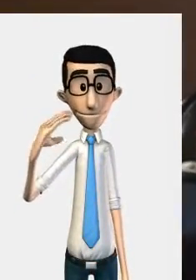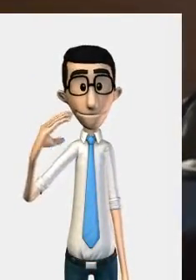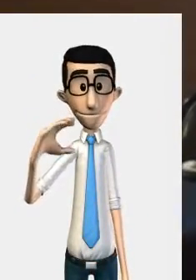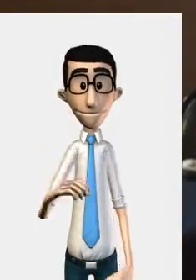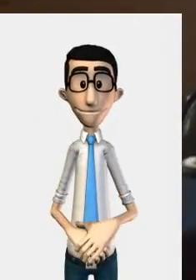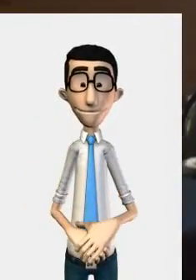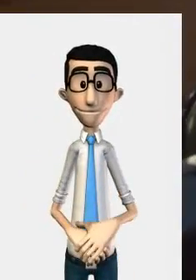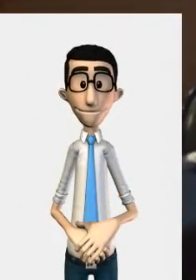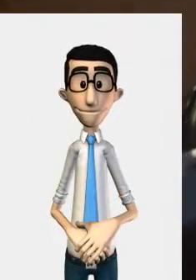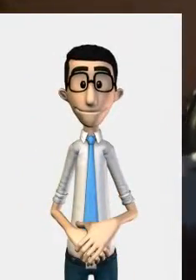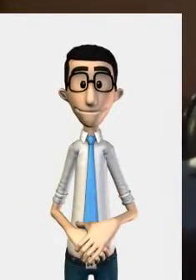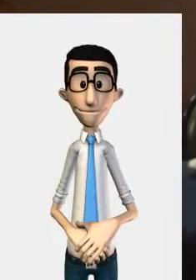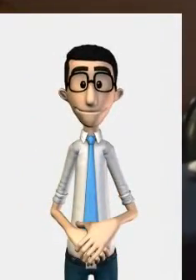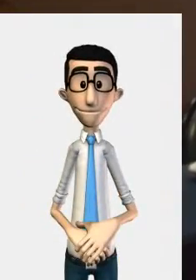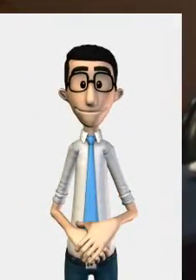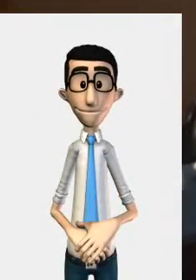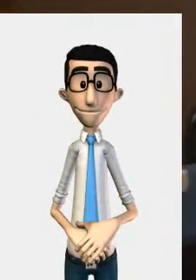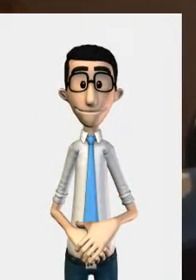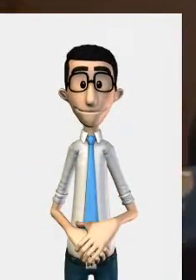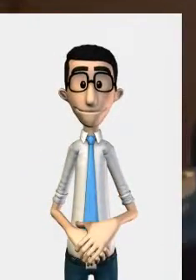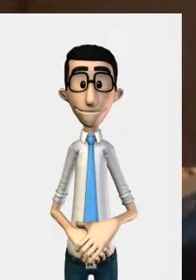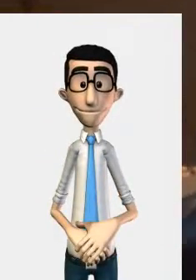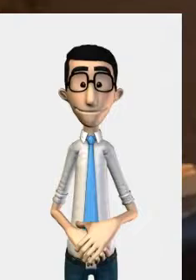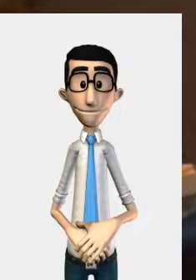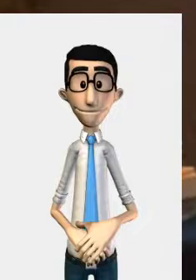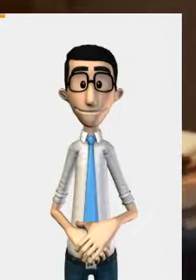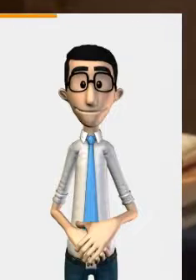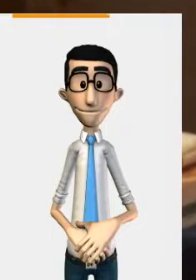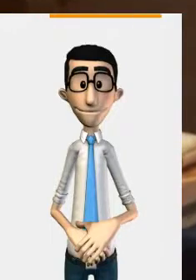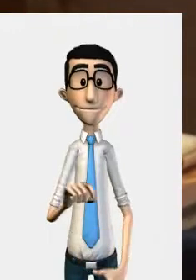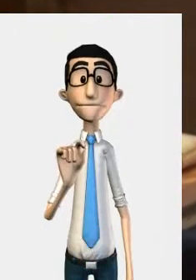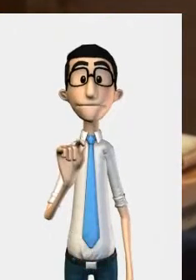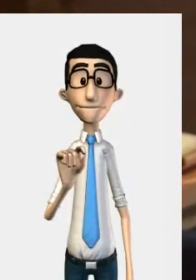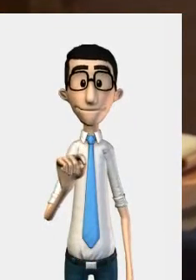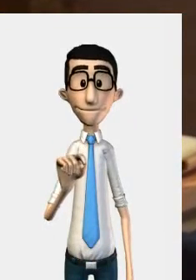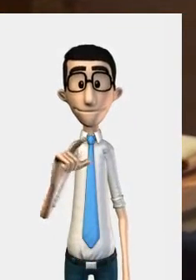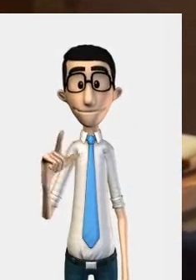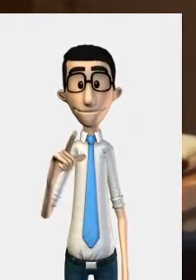Bom, pelo menos vocês não vão sofrer por não estar na praia.